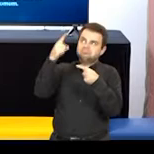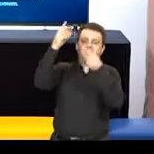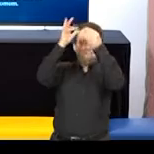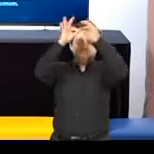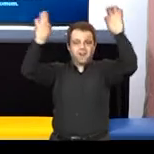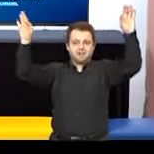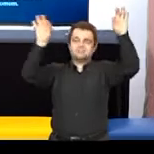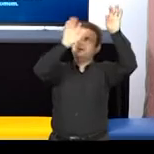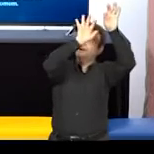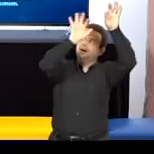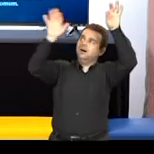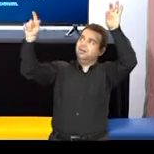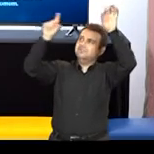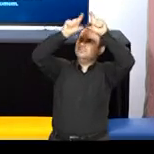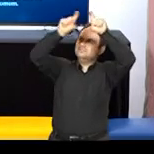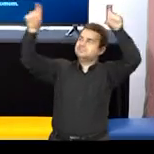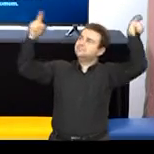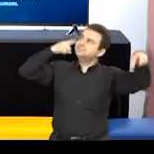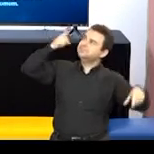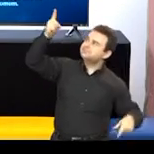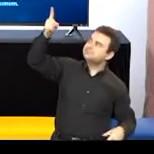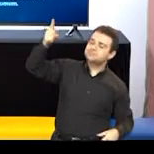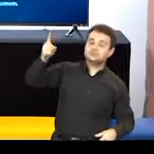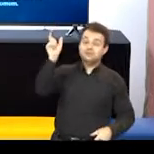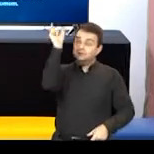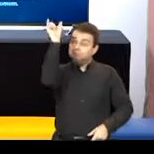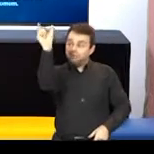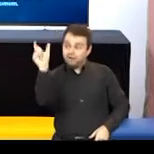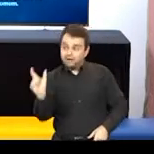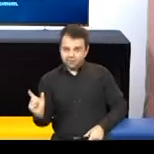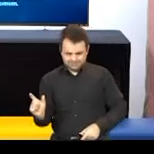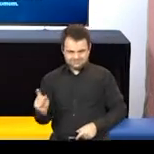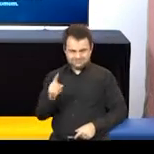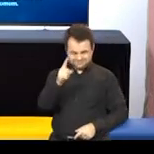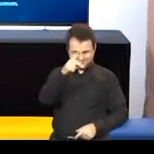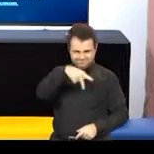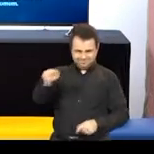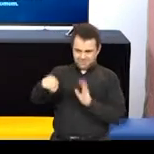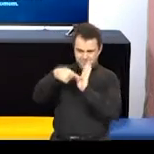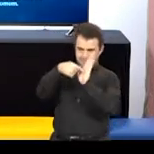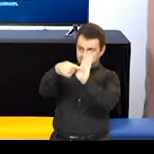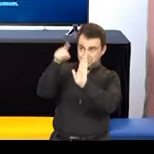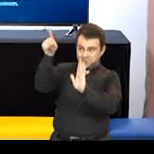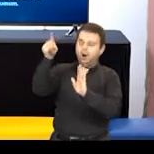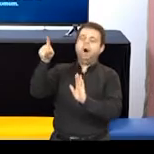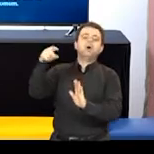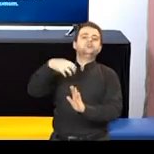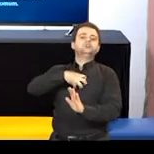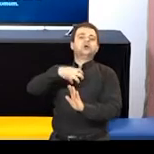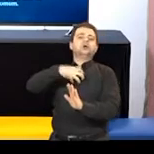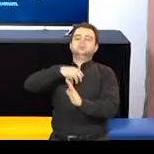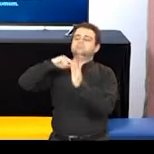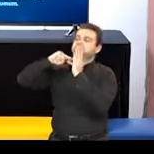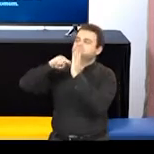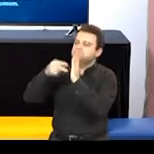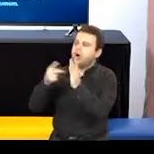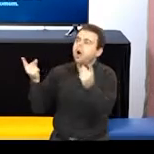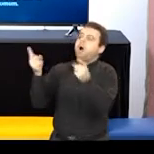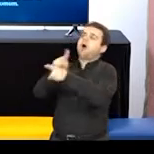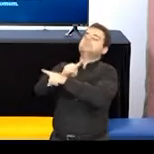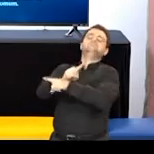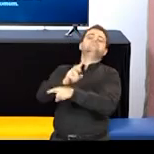disso. Expressões e palavras adversativas introduzem uma ideia contrária àquela que se